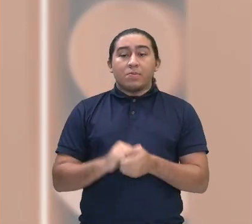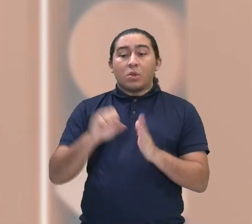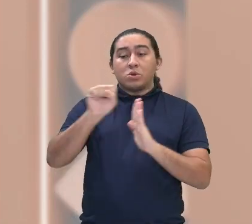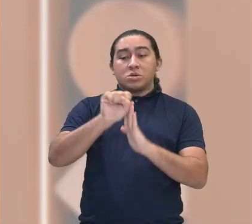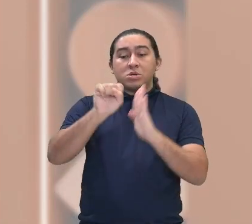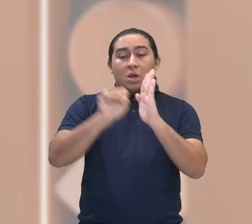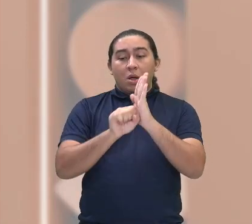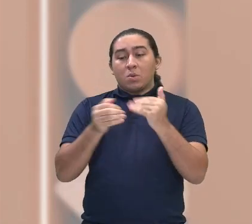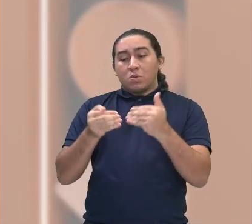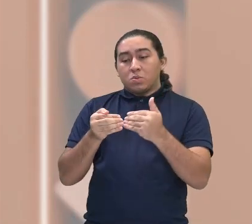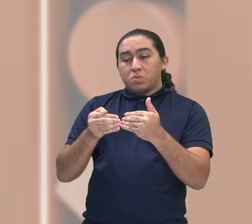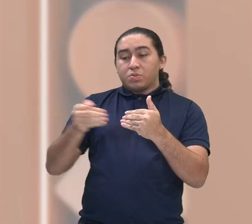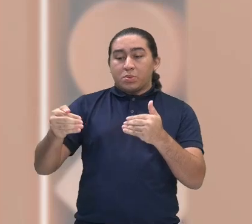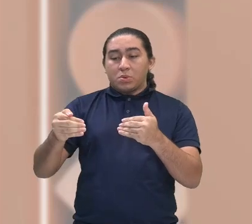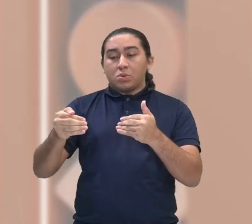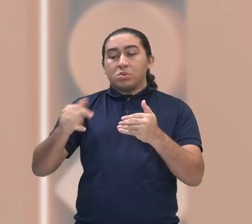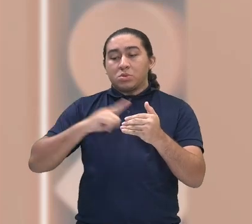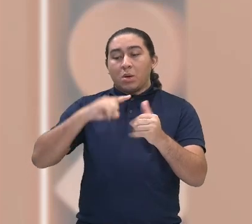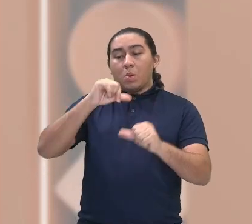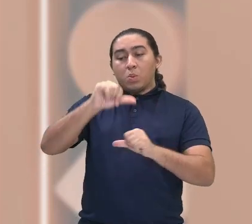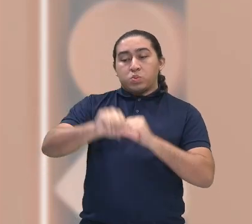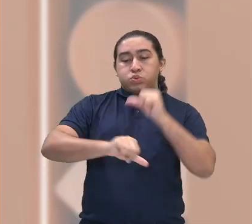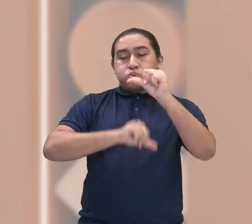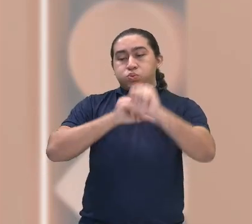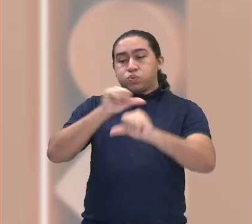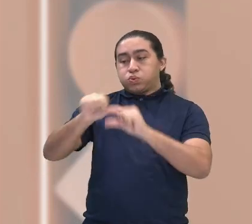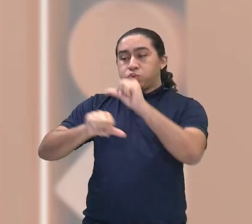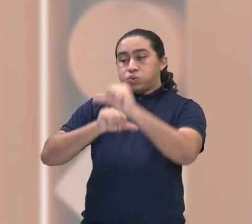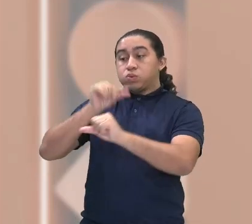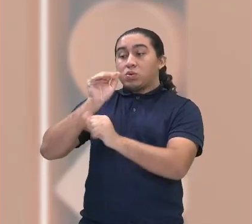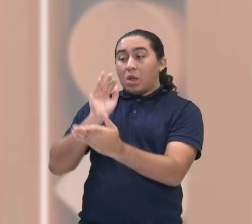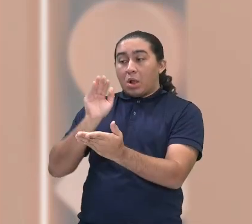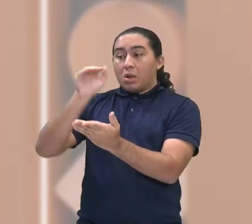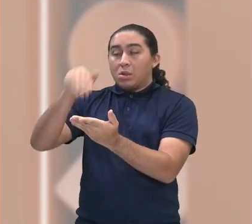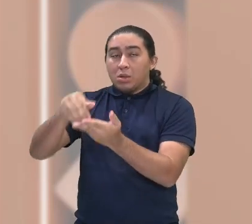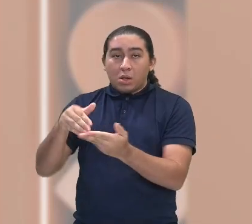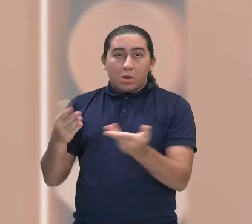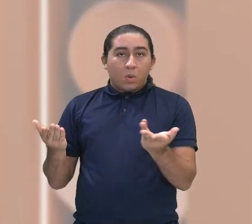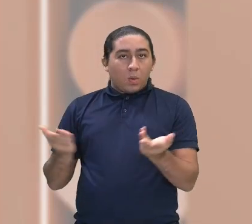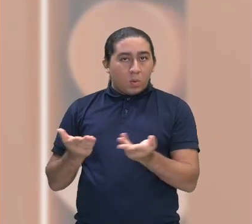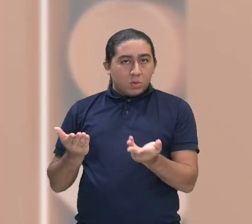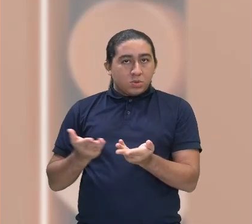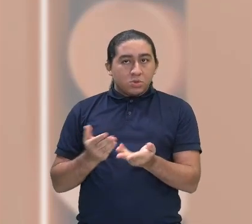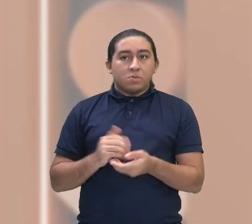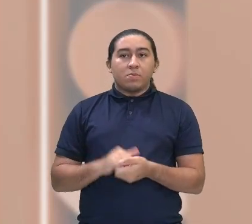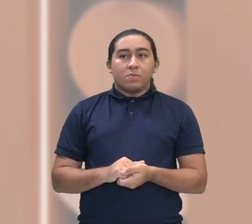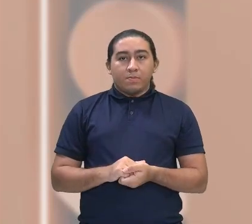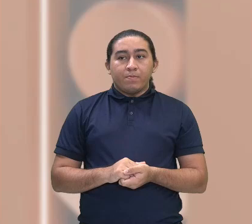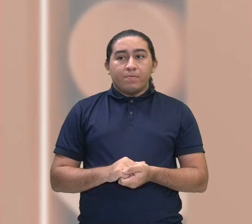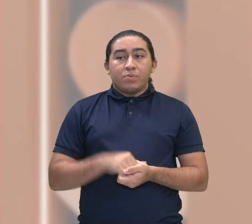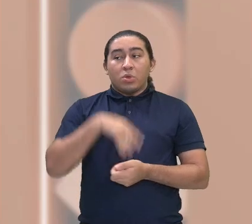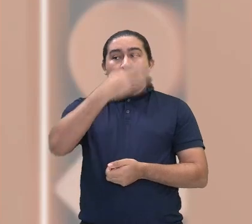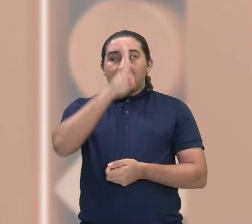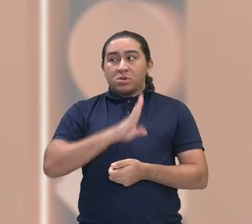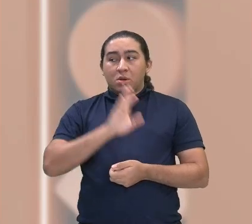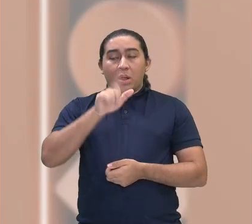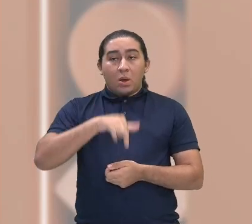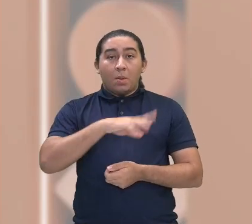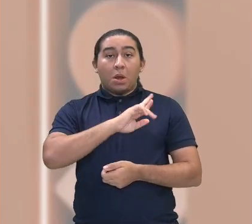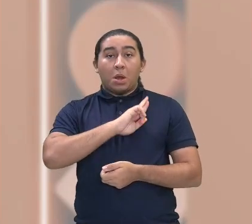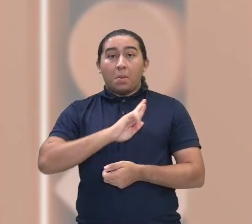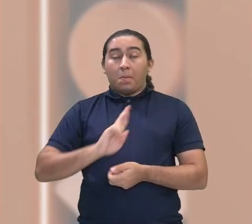ideia é aperfeiçoada, chegando à forma como nós a temos hoje. O Brasil é uma república